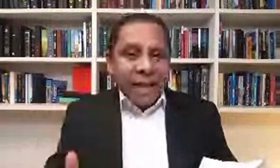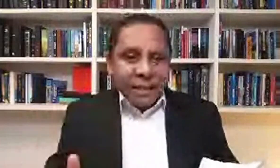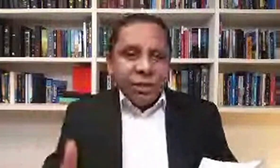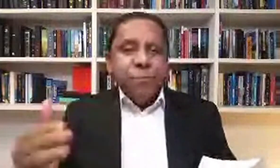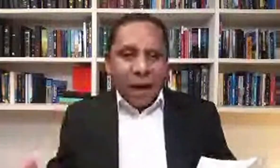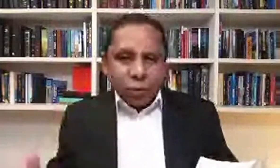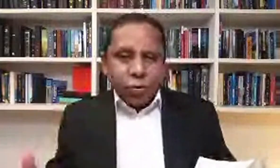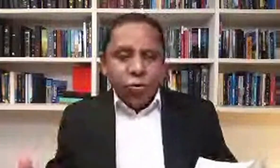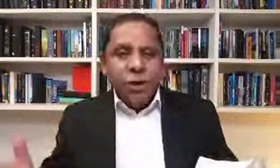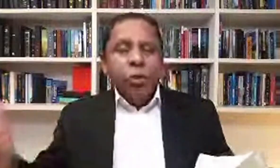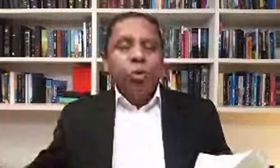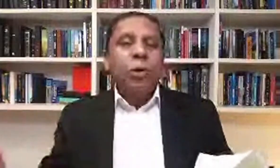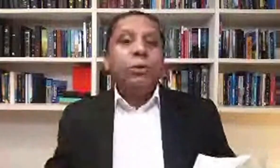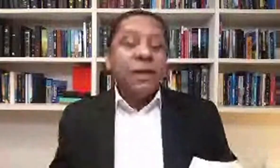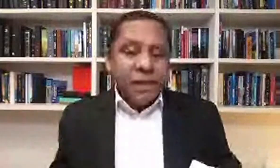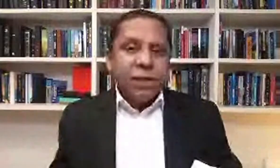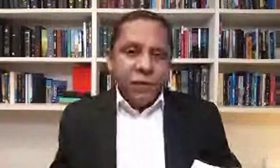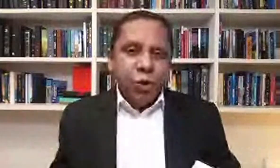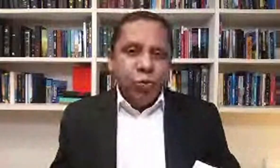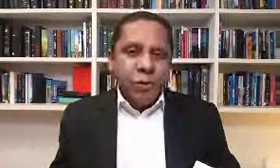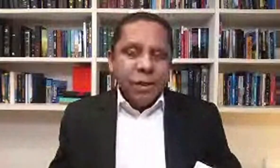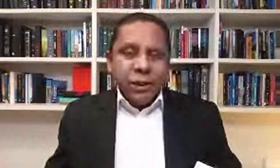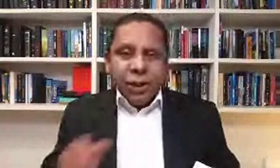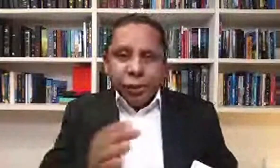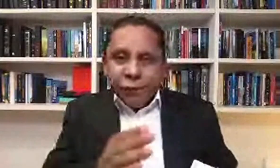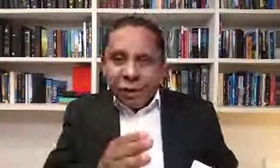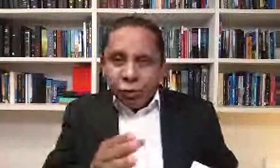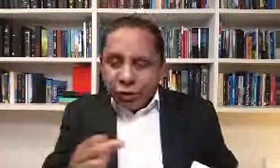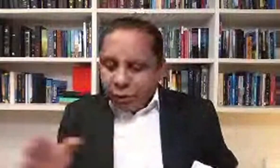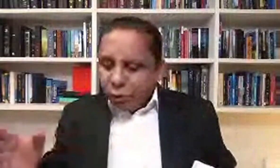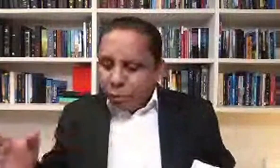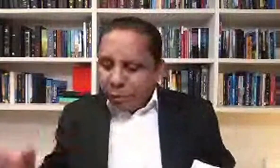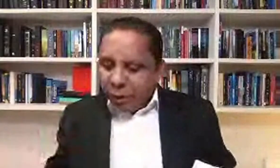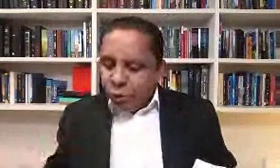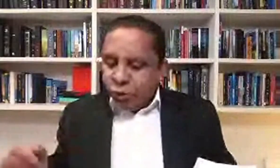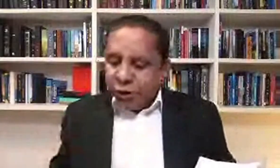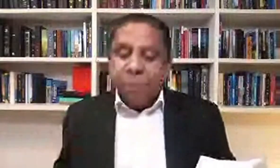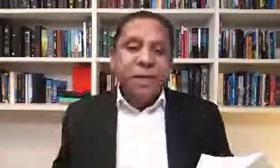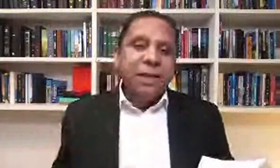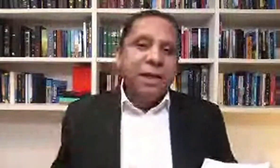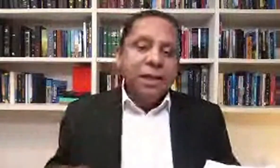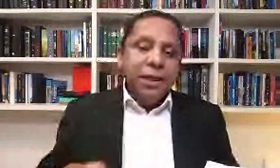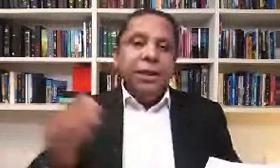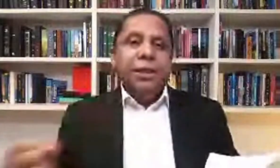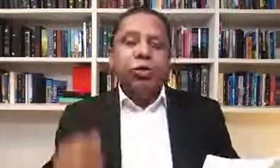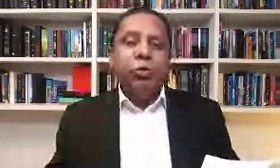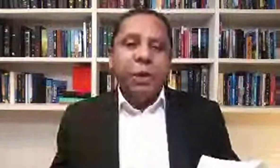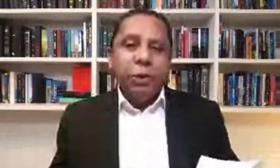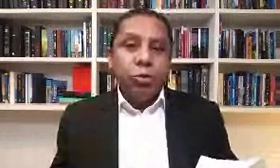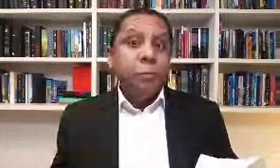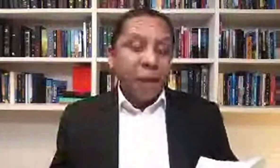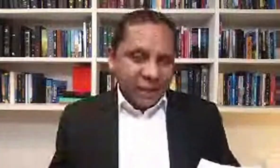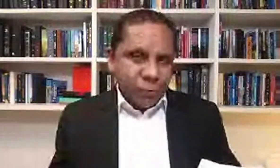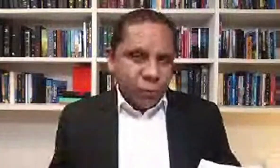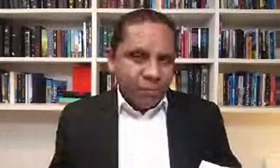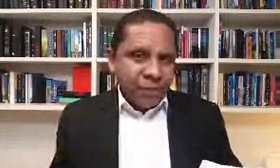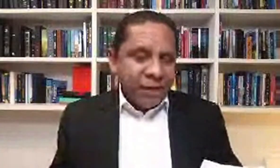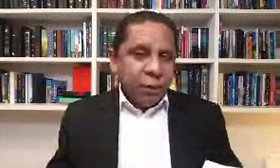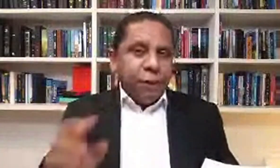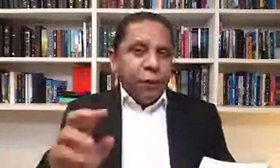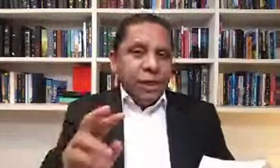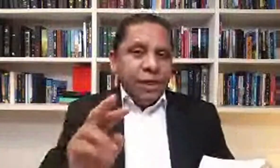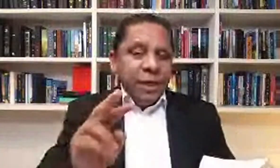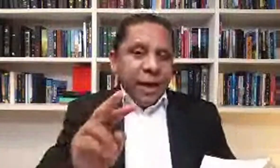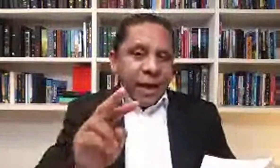dia 7 de março do ano 321, já no finalzinho do período de Esmirna, início do período de Pérgamo.